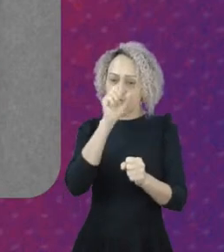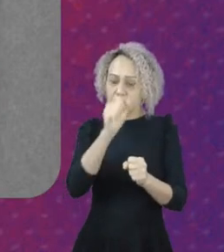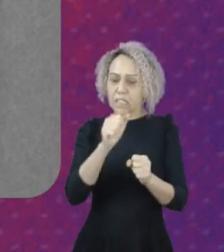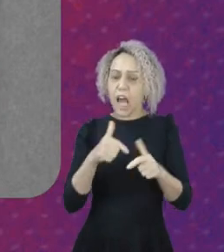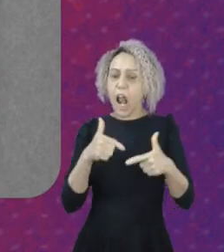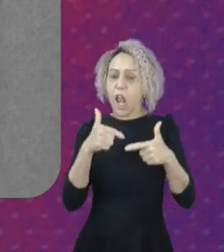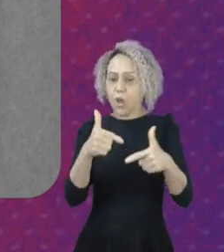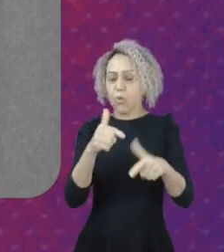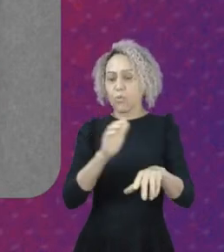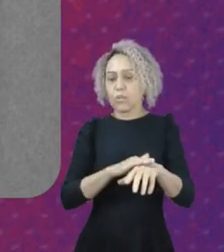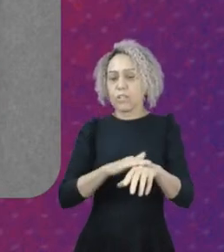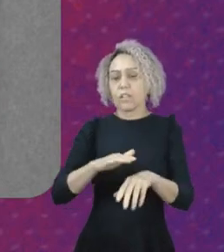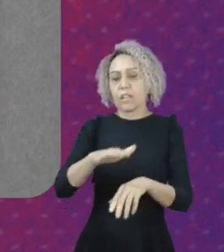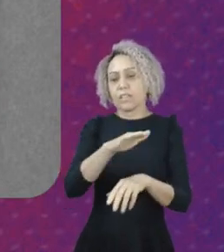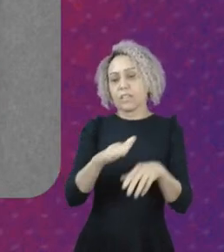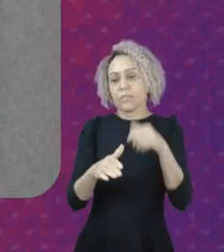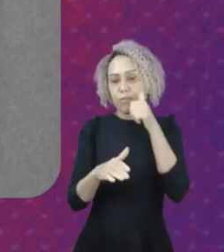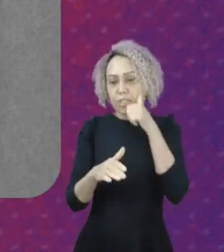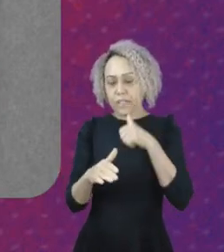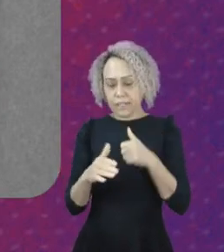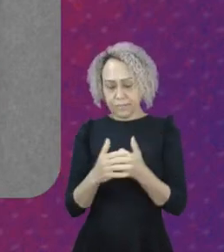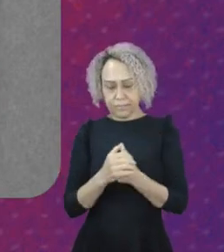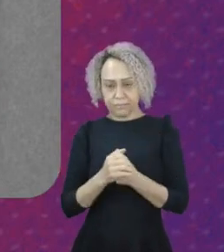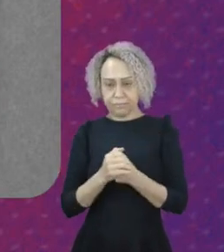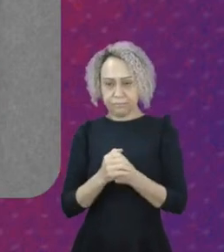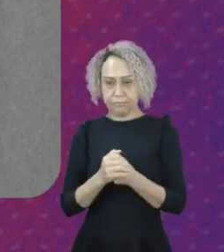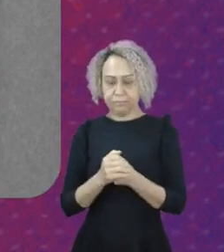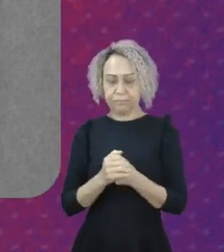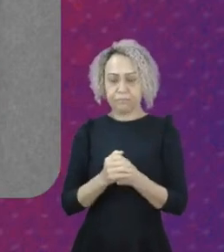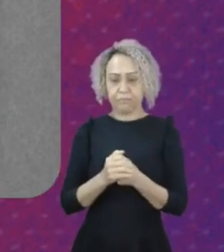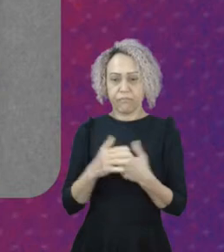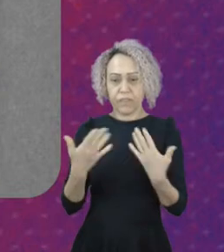assim como outros estados, tem